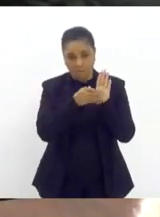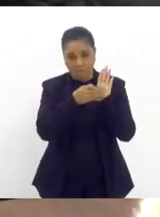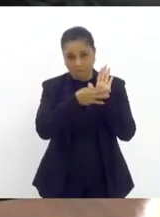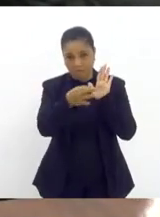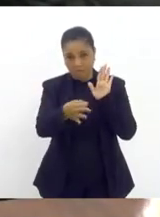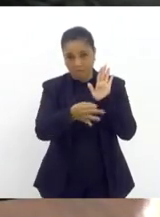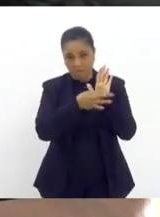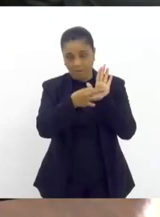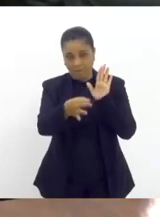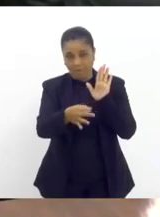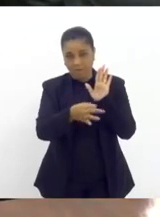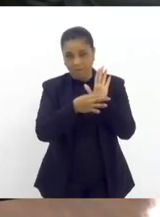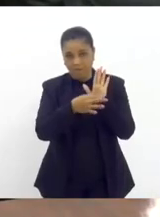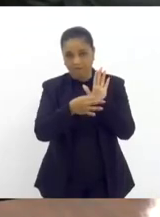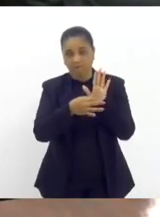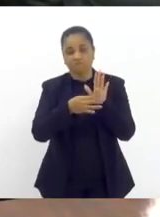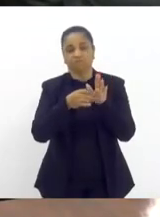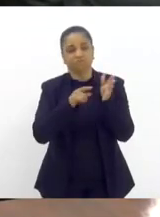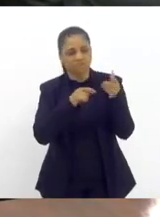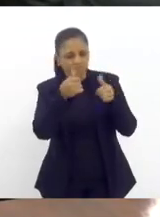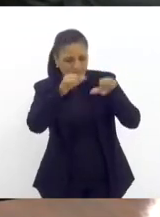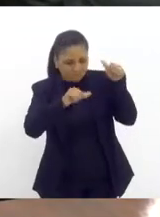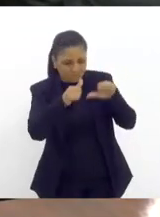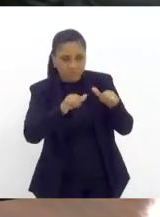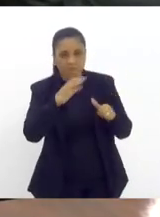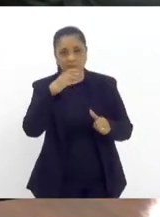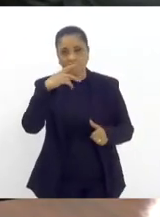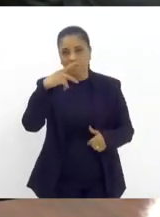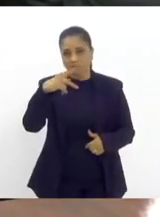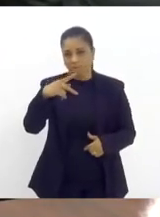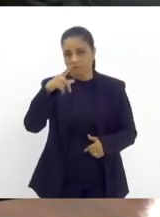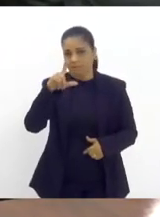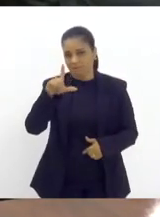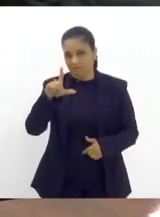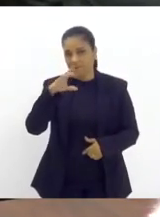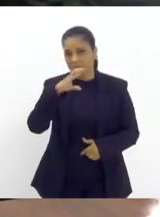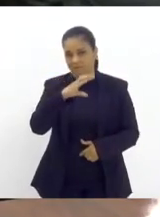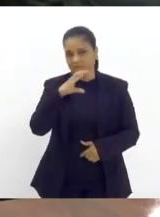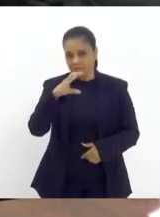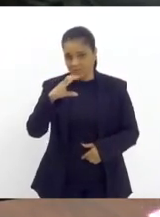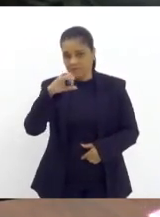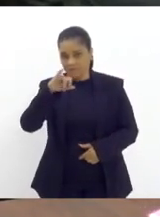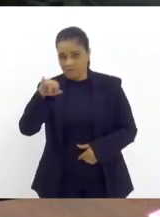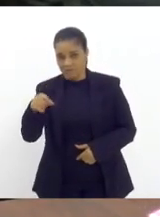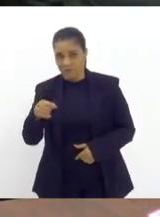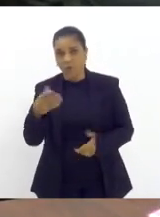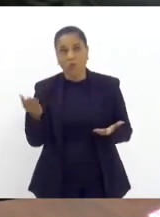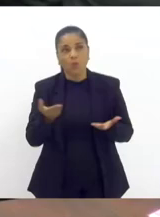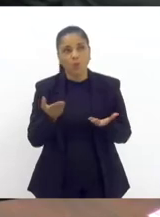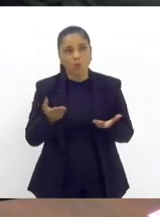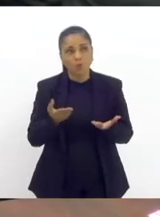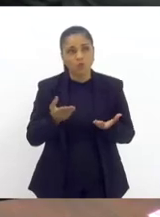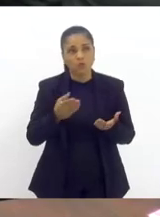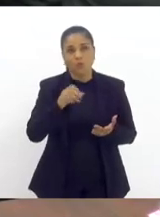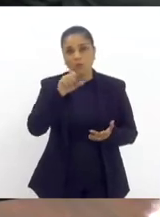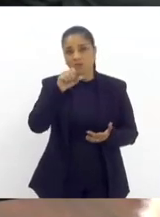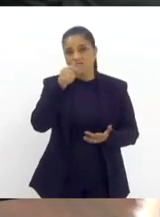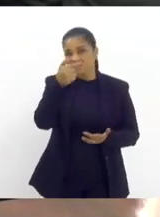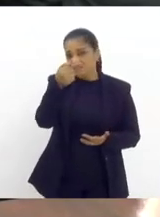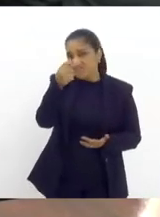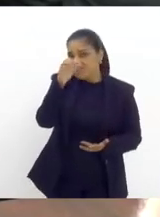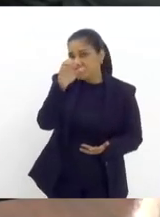analisando os pés na ccj hoje a gente estava lá com uma pauta de 70 pls